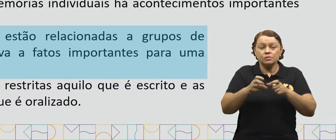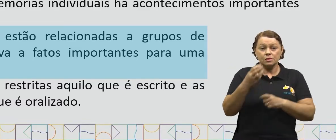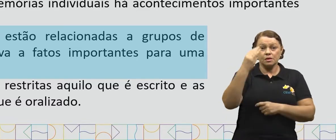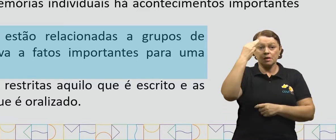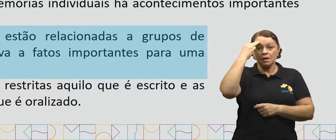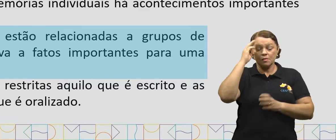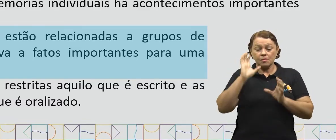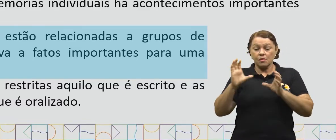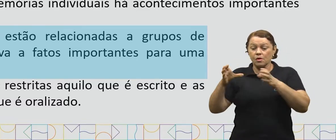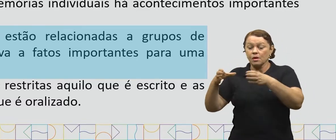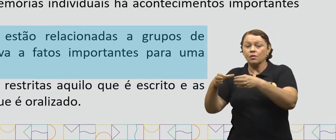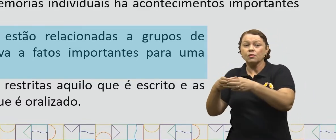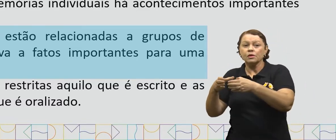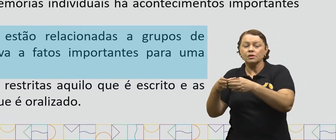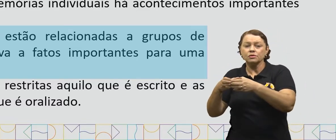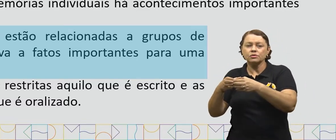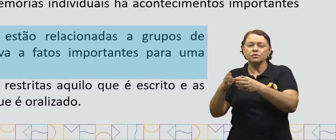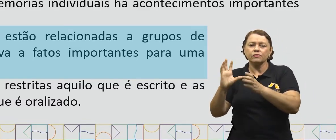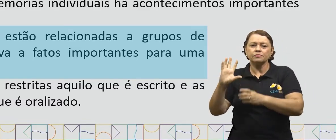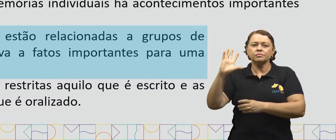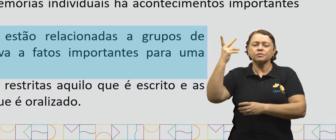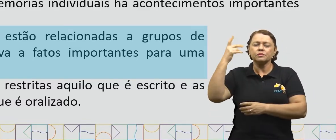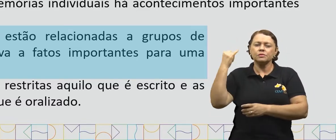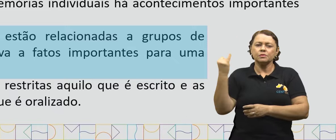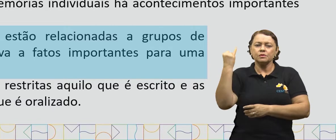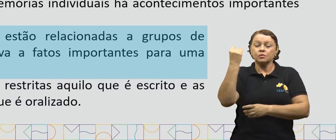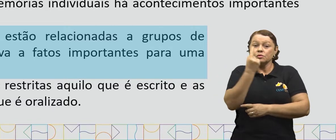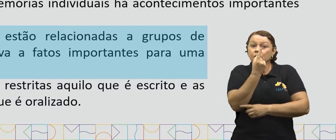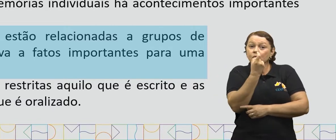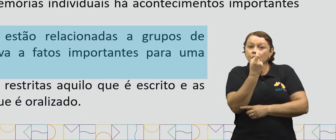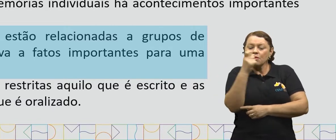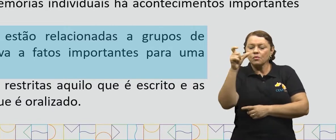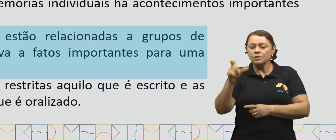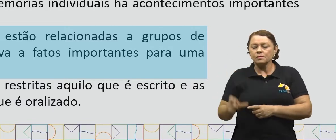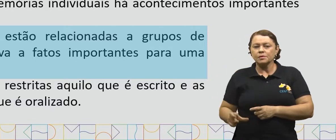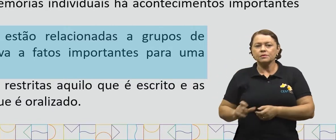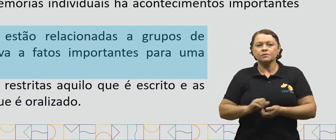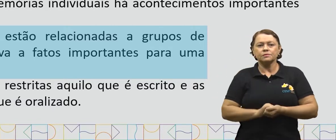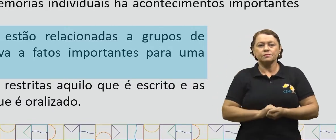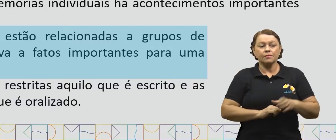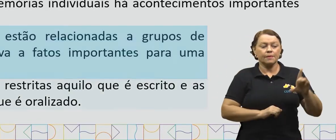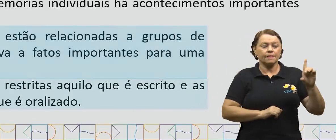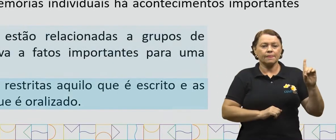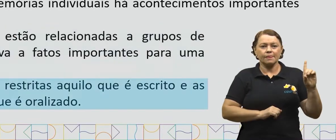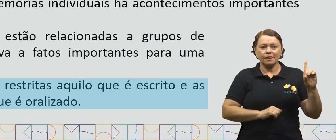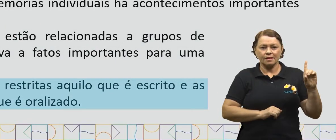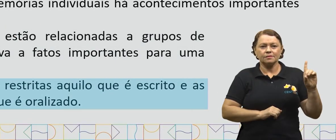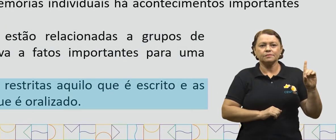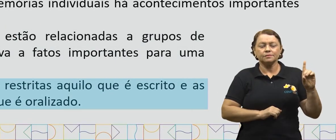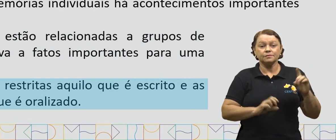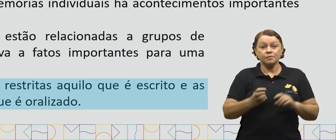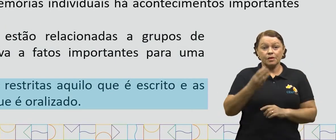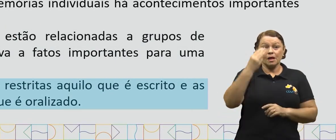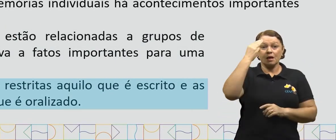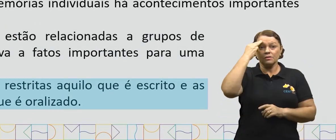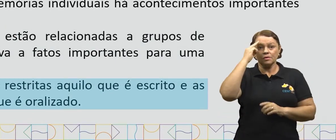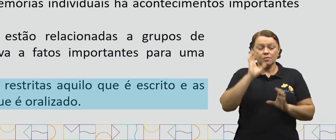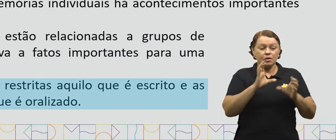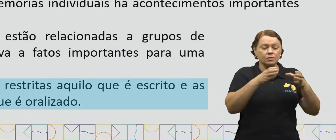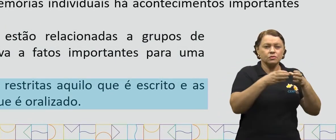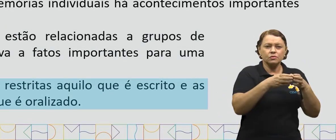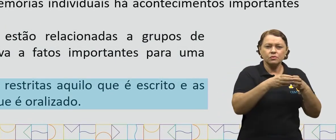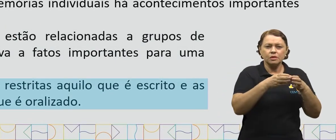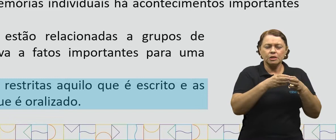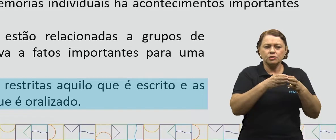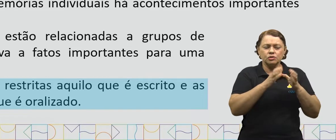a memória coletiva a fatos importantes para uma pessoa. Alternativa D. As memórias coletivas